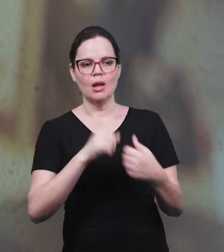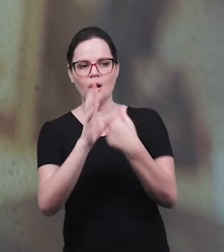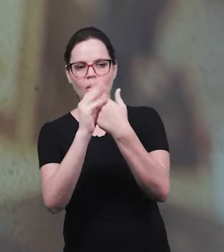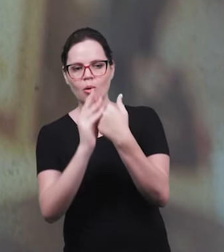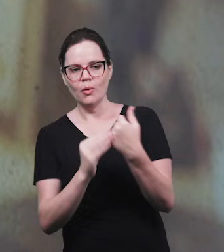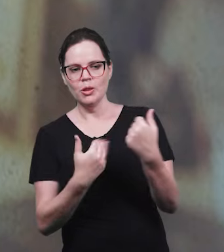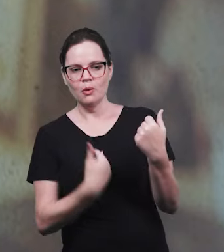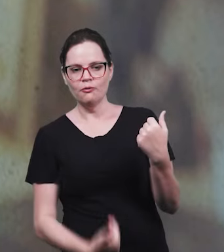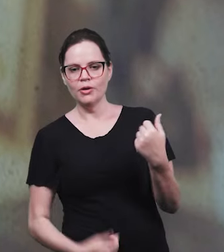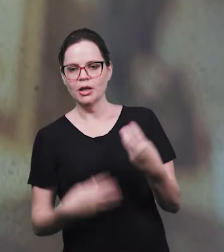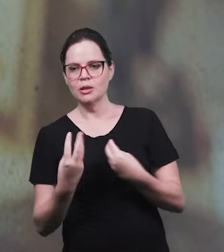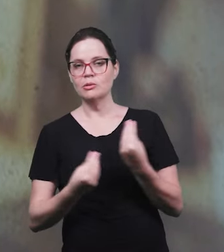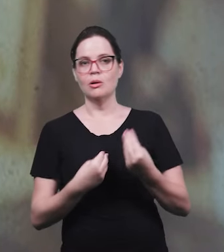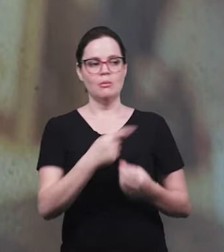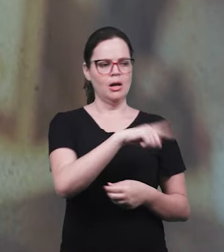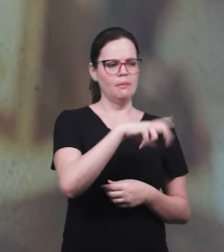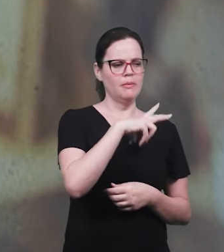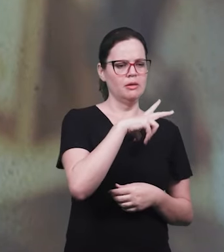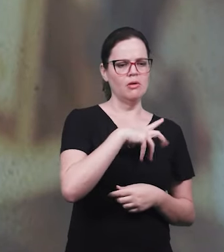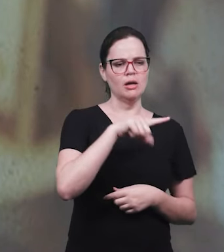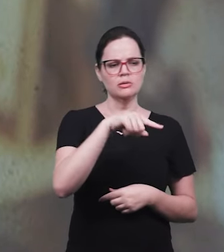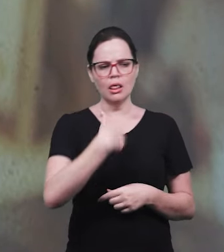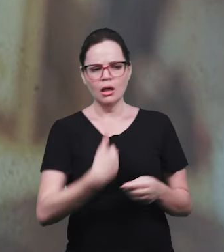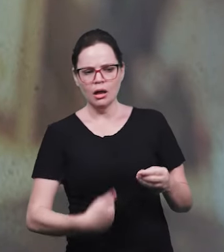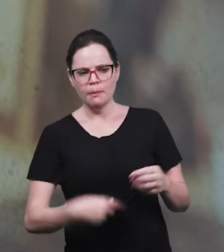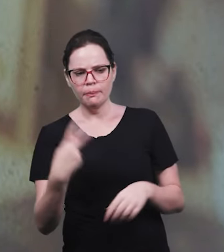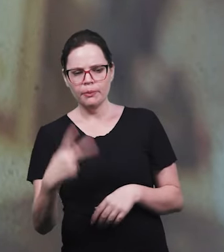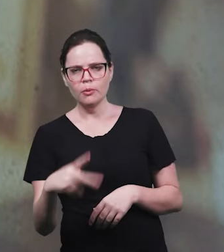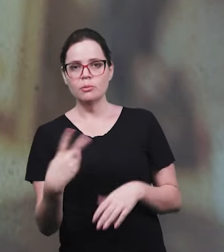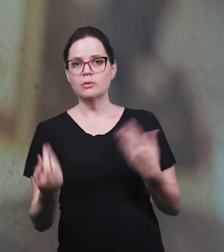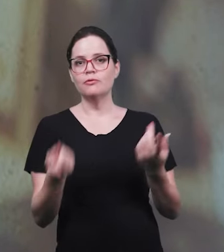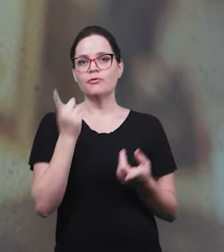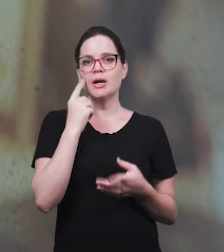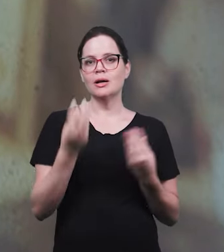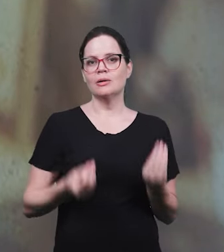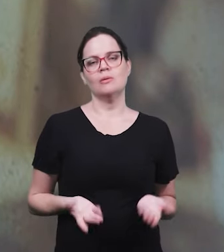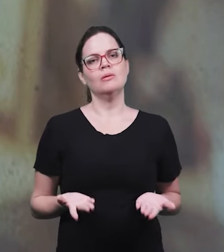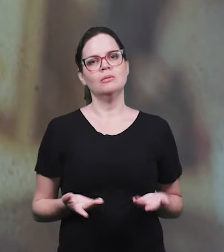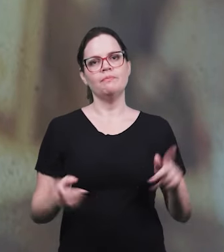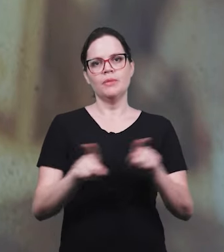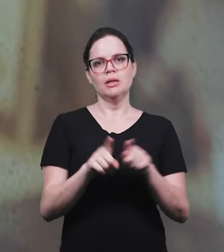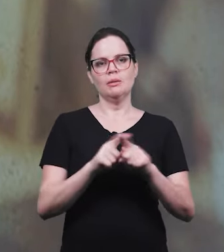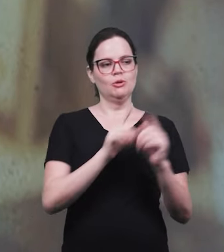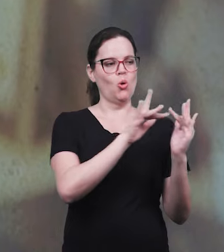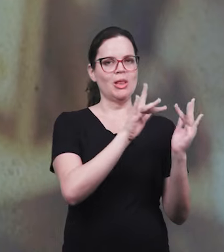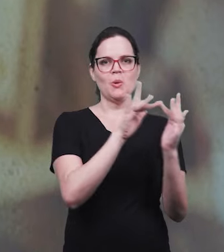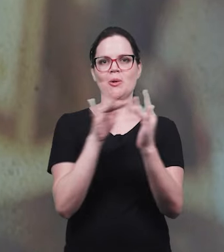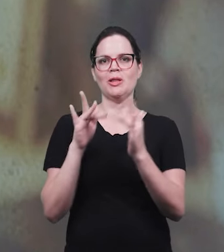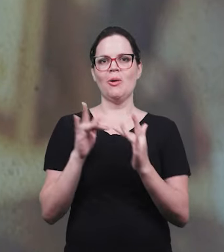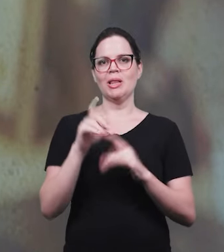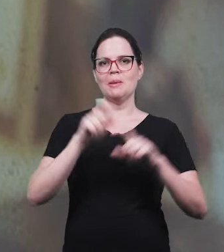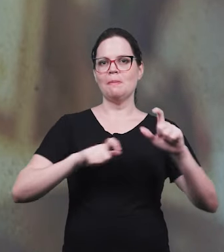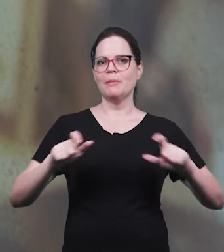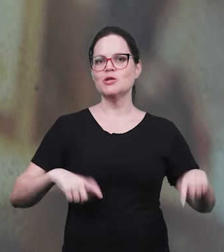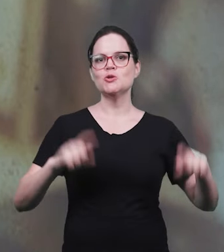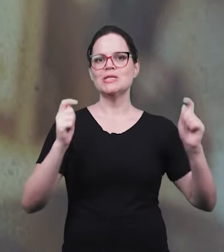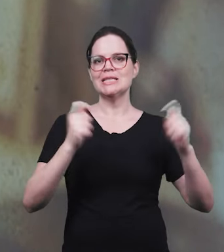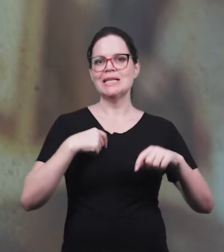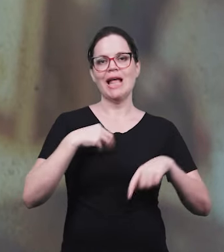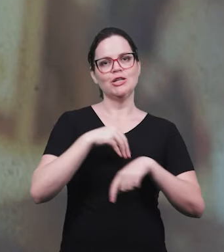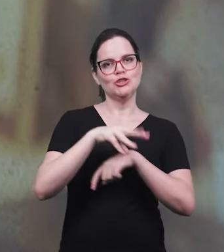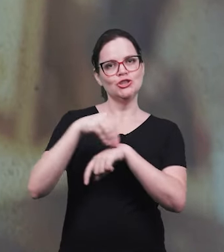rotina também. A rotina de um ambiente privado, e também ter mais pessoas, aumentar o seu networking, pessoas que possam te